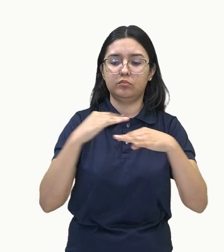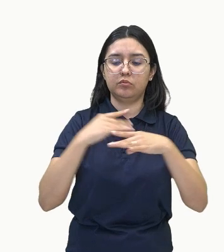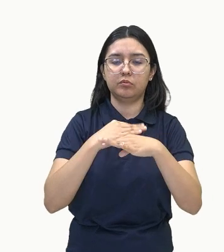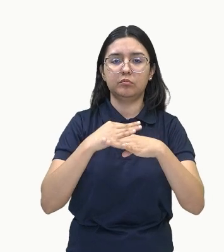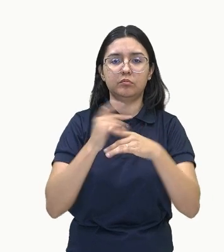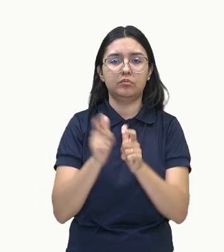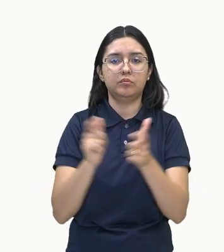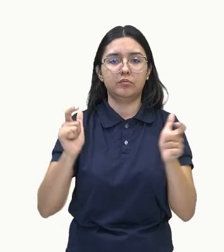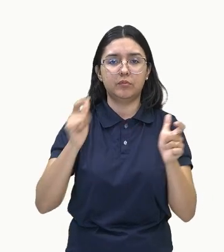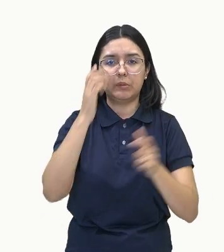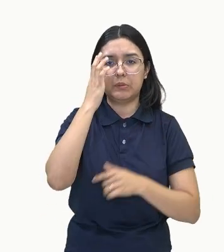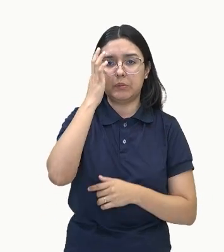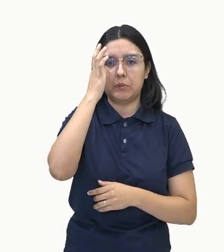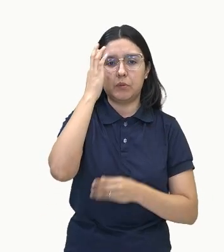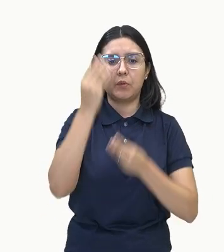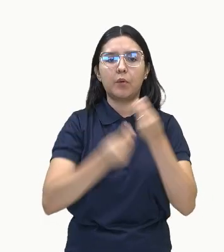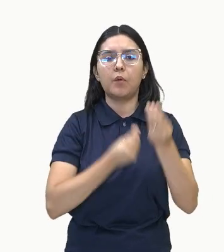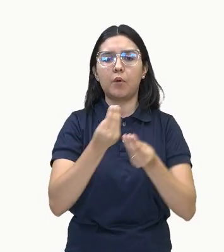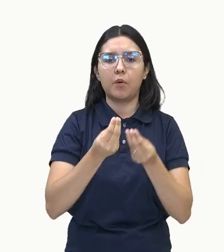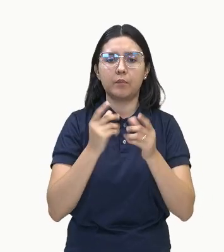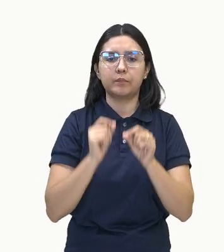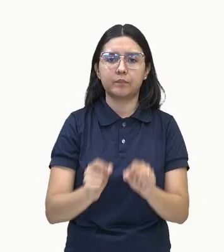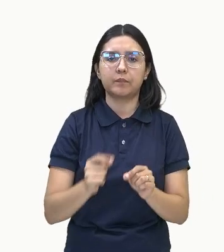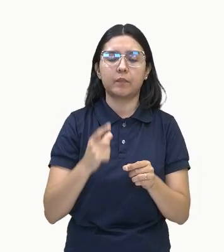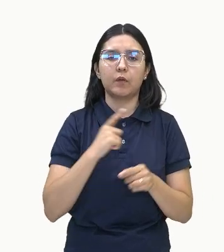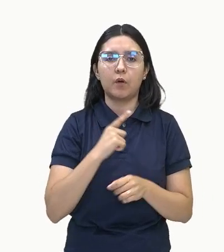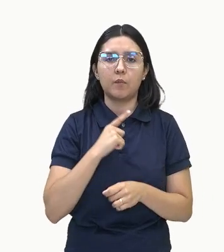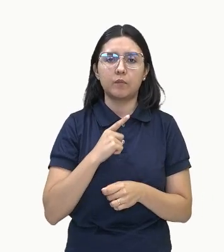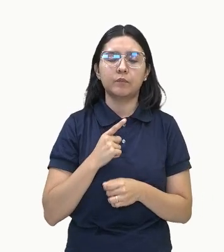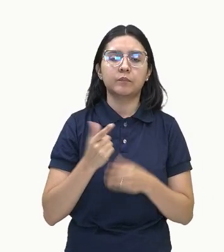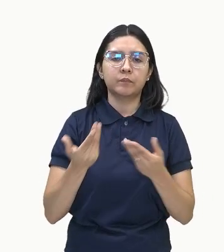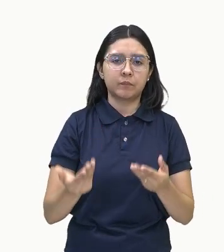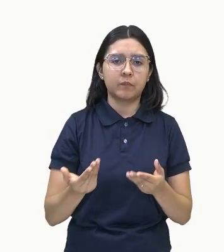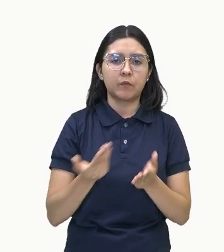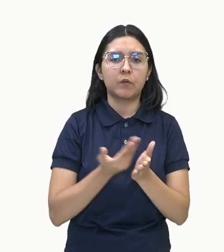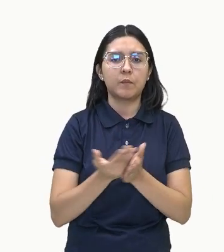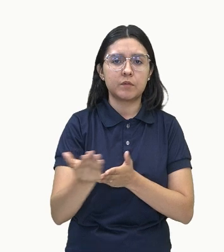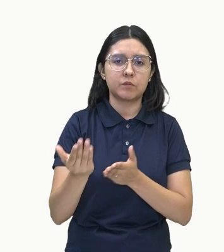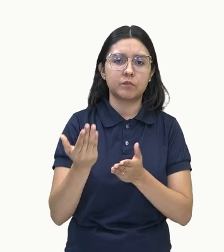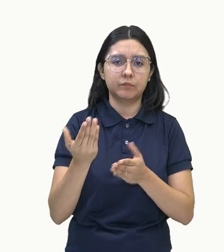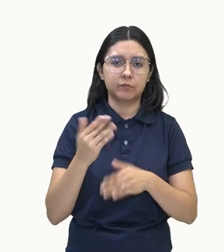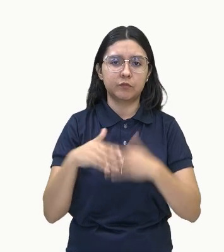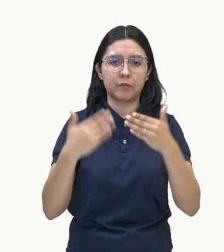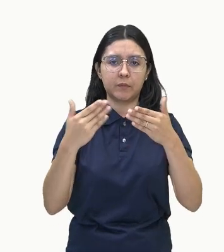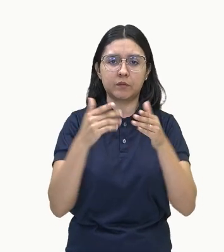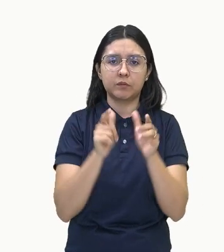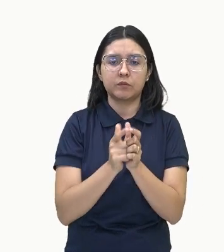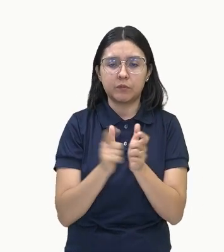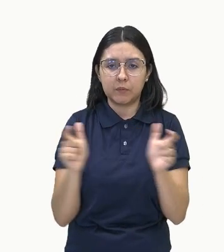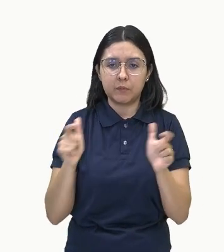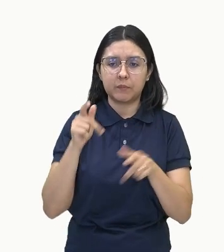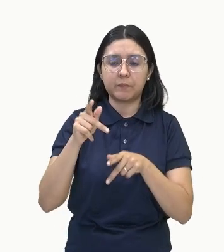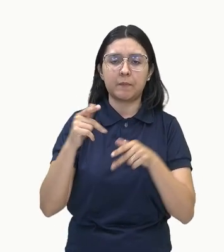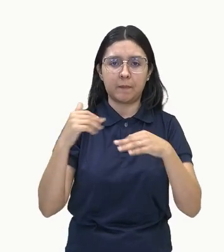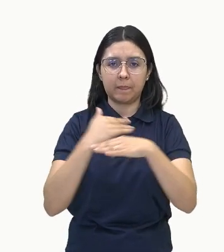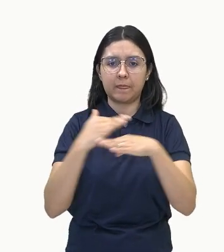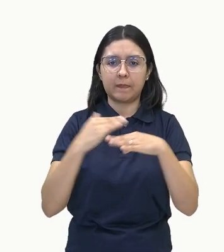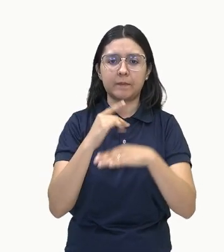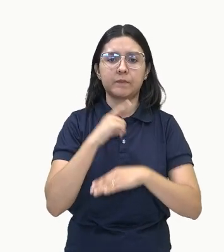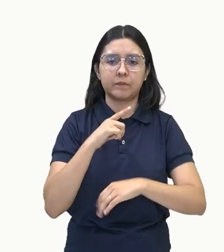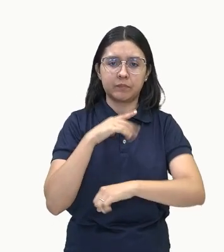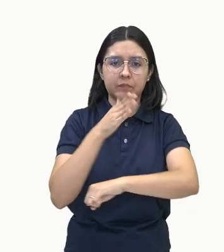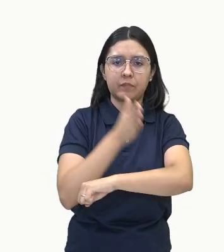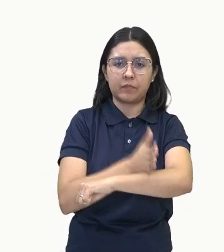Renascimento urbano. Como é que surgiram, melhor, como ressurgiram as cidades, gente? Houve naquele momento da Baixa Idade